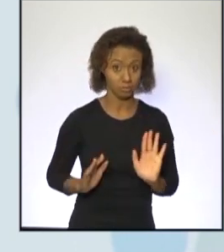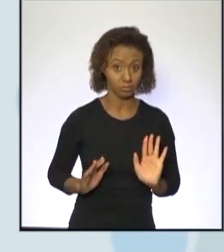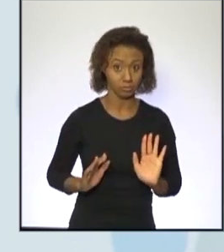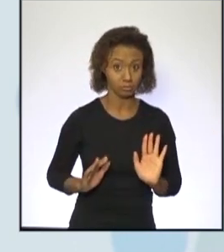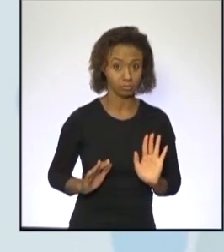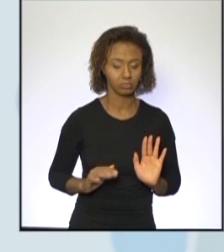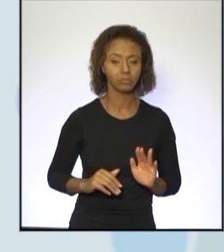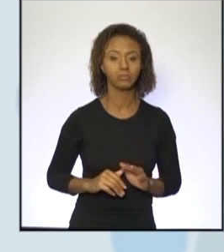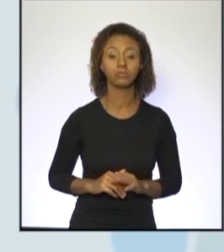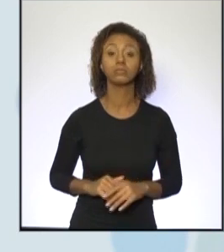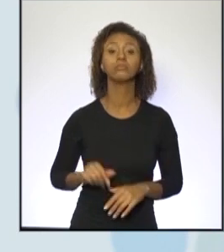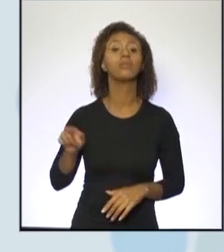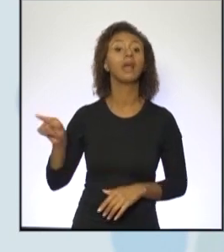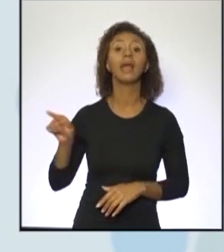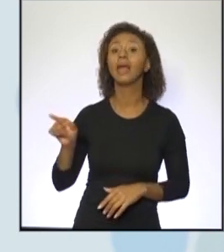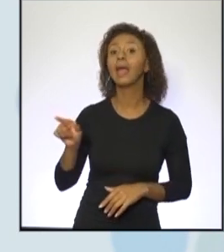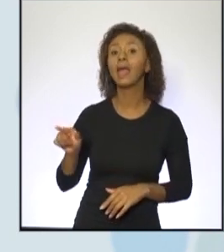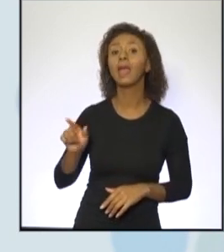15.937, ele seria